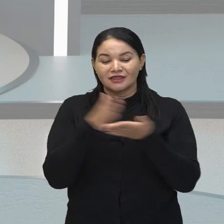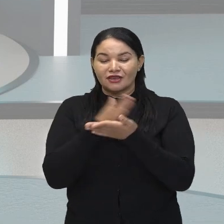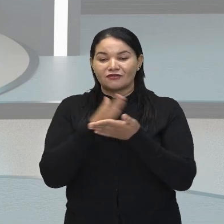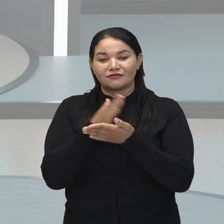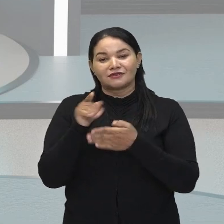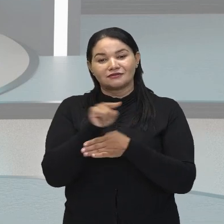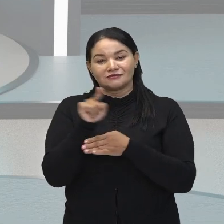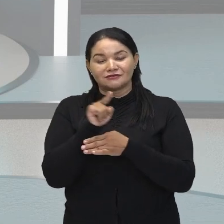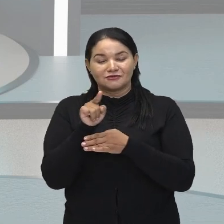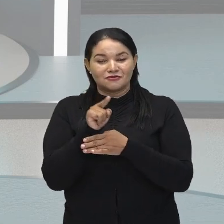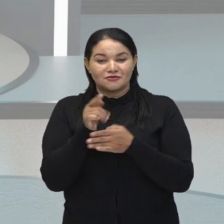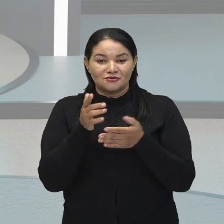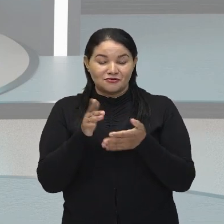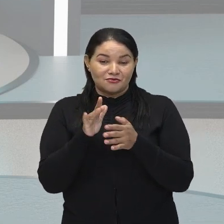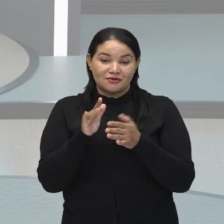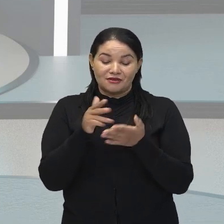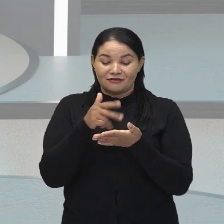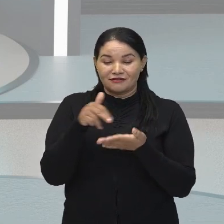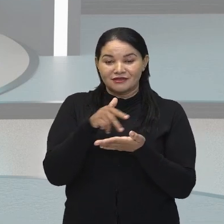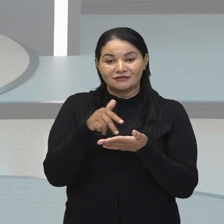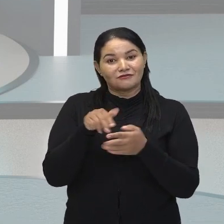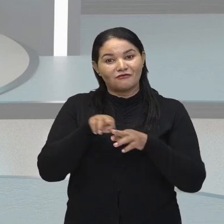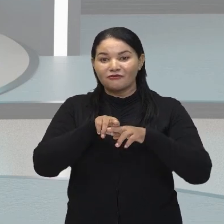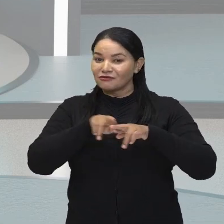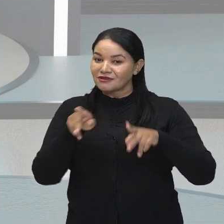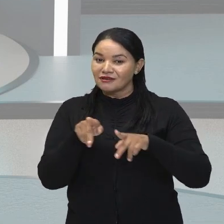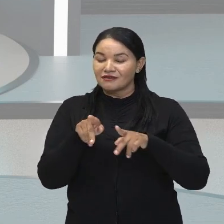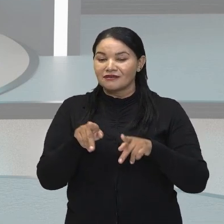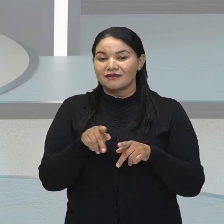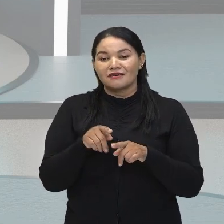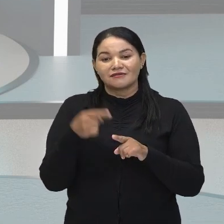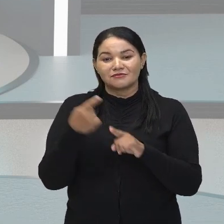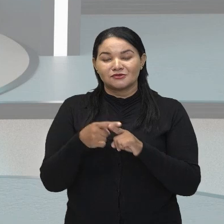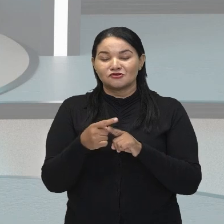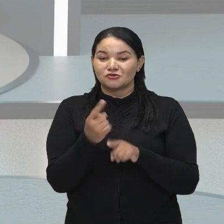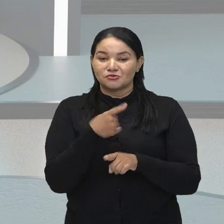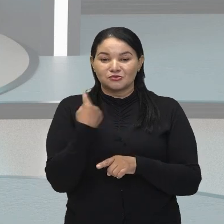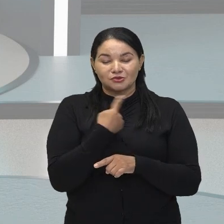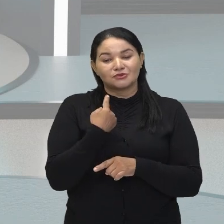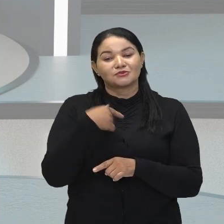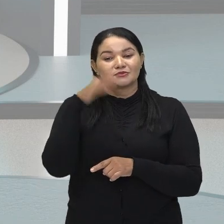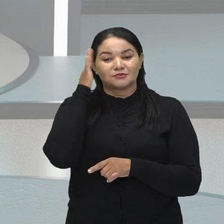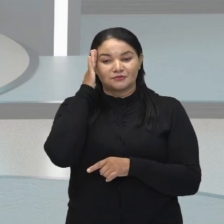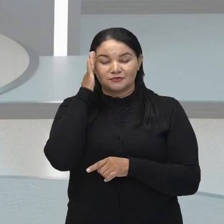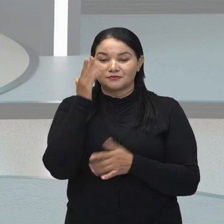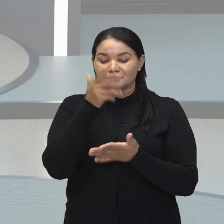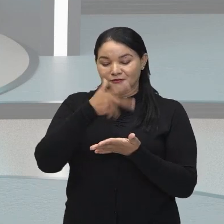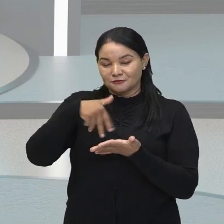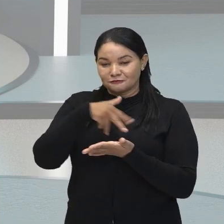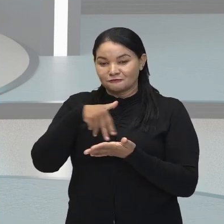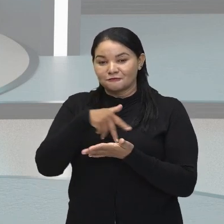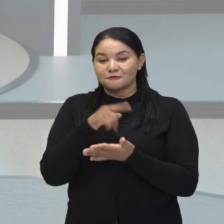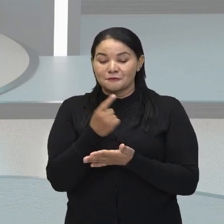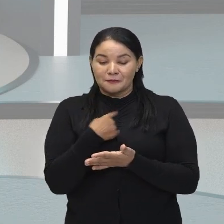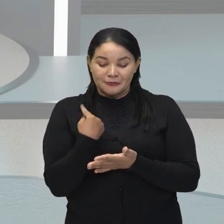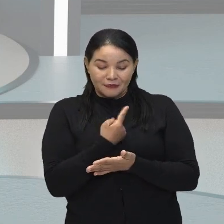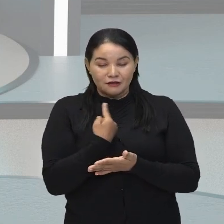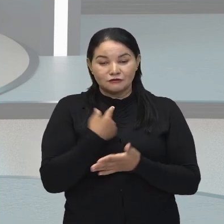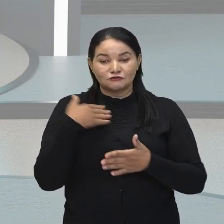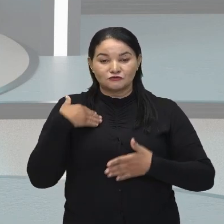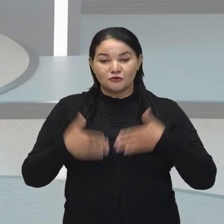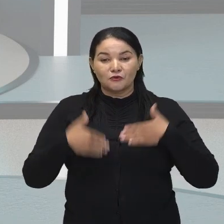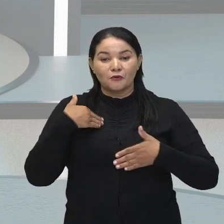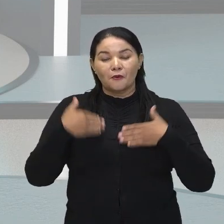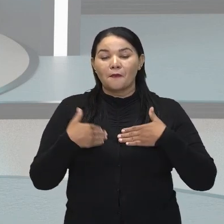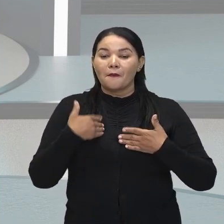seja alguém que dance. Pelo contrário, todos nós sabemos dançar e o nosso corpo sente a necessidade